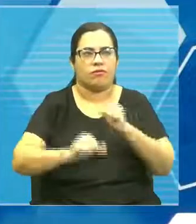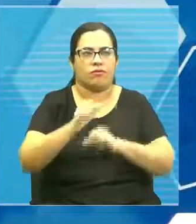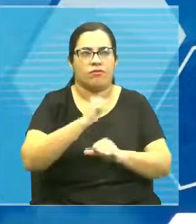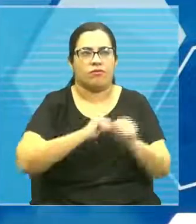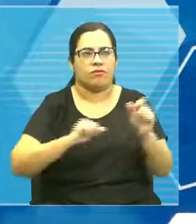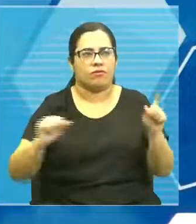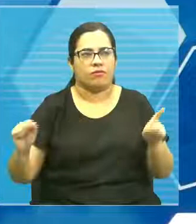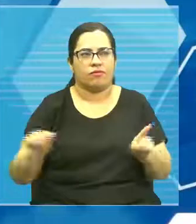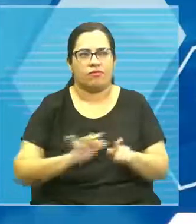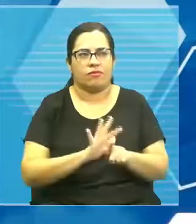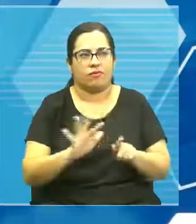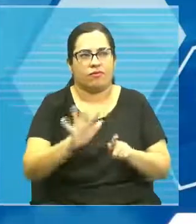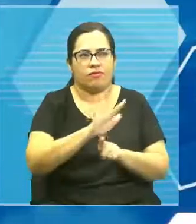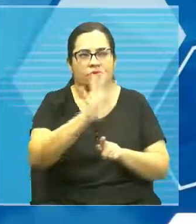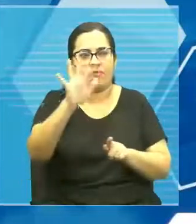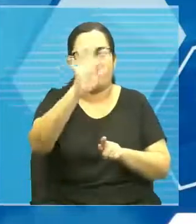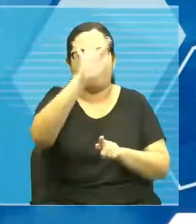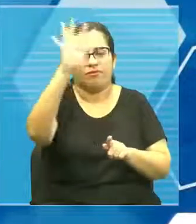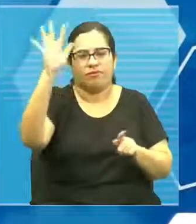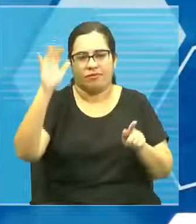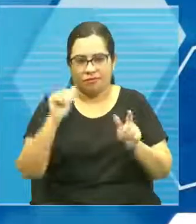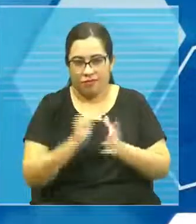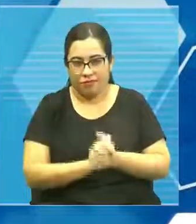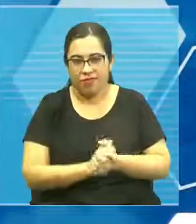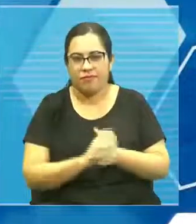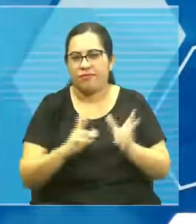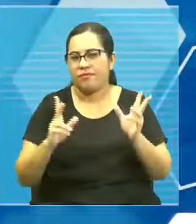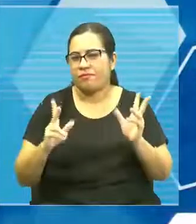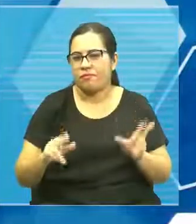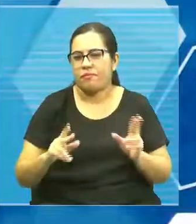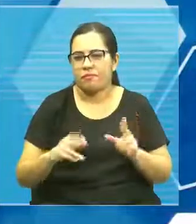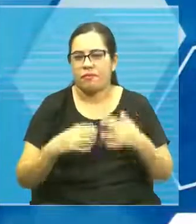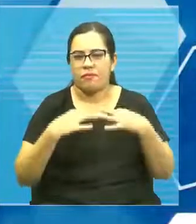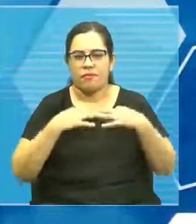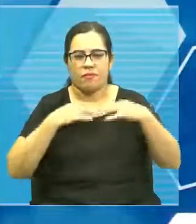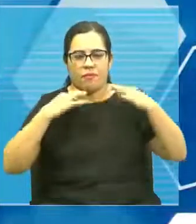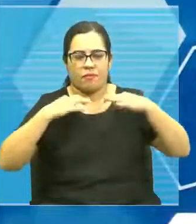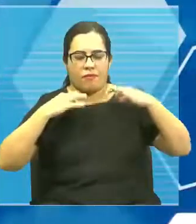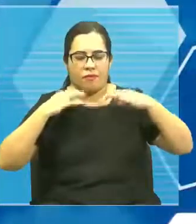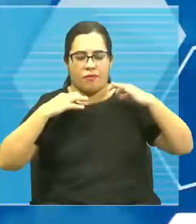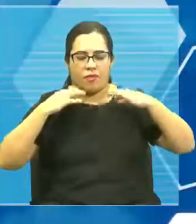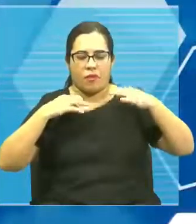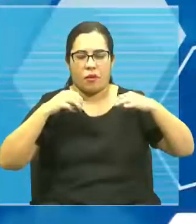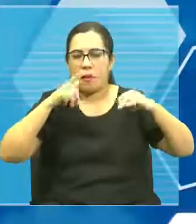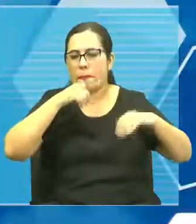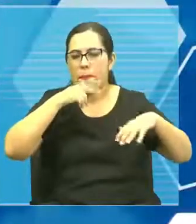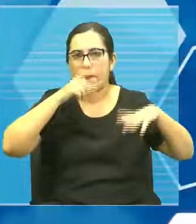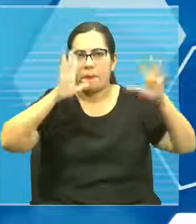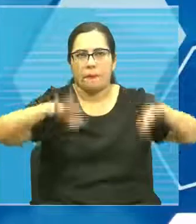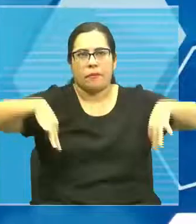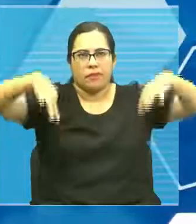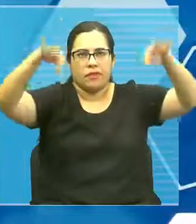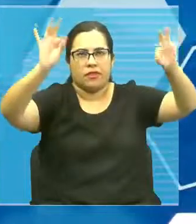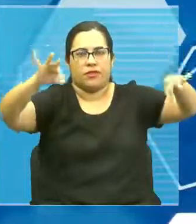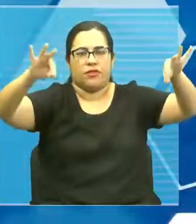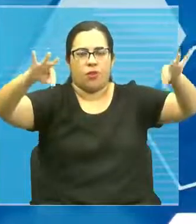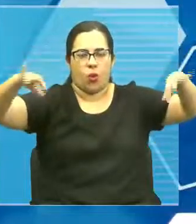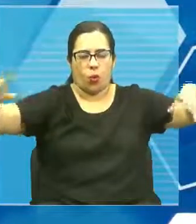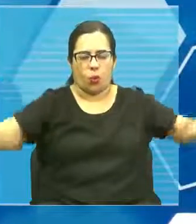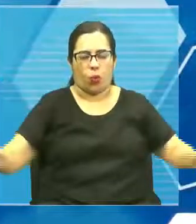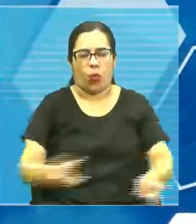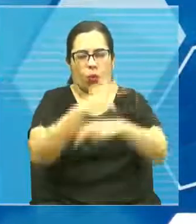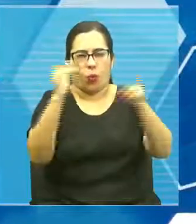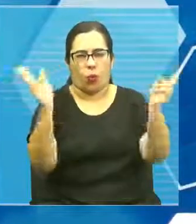de vapor. Igual como se fosse uma roupa secando. Quando o dia que tá ventando, a roupa não seca